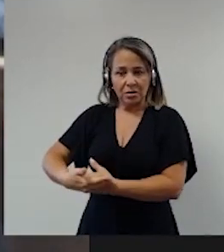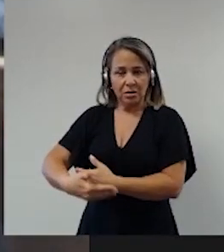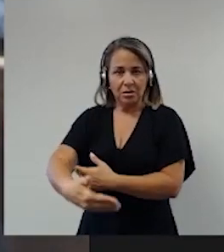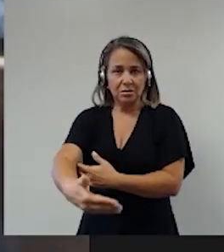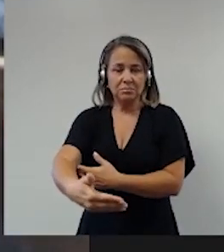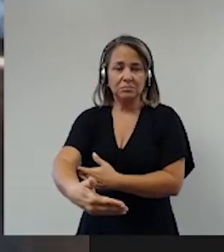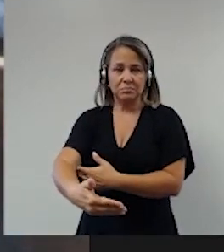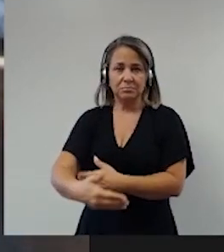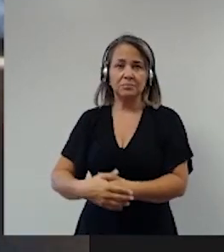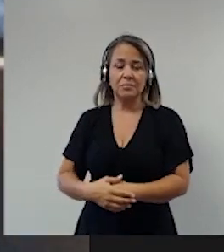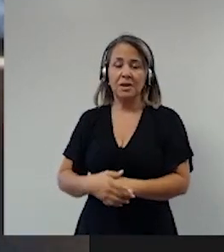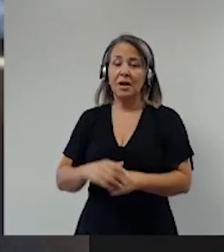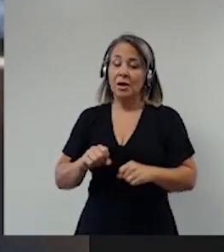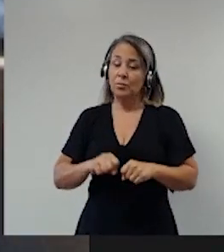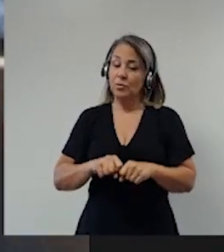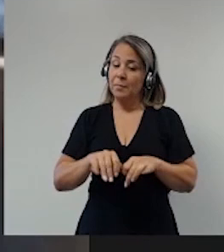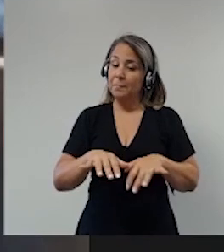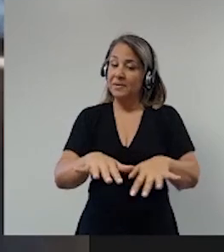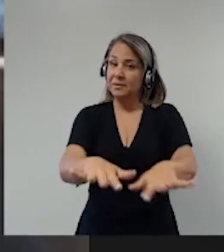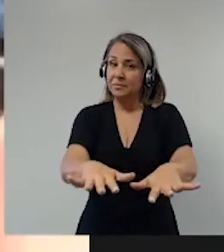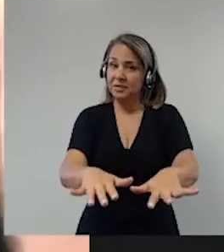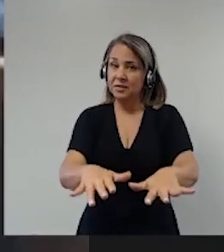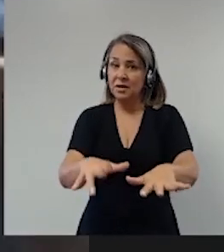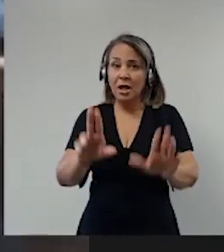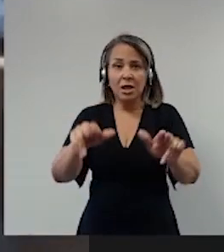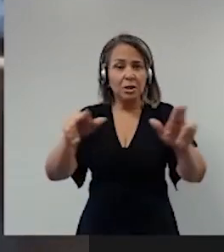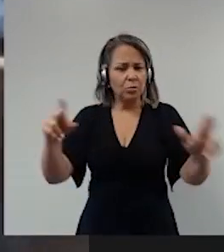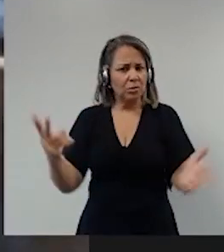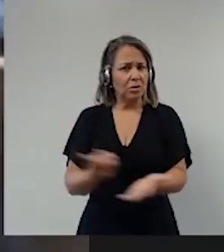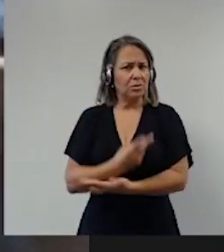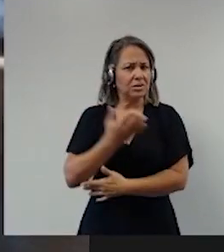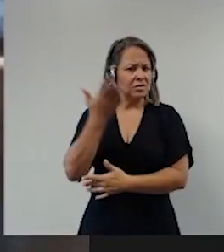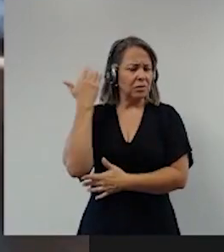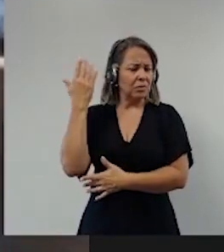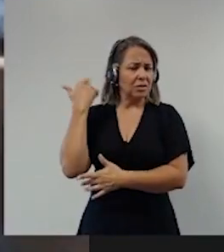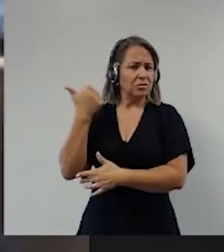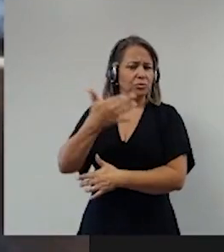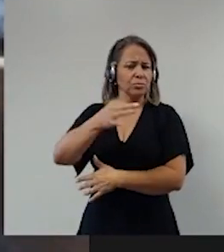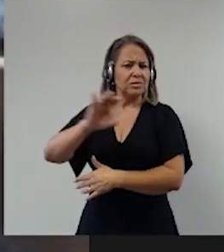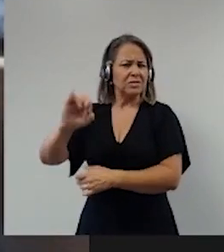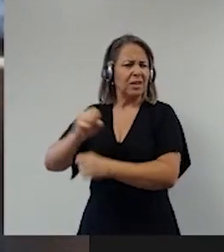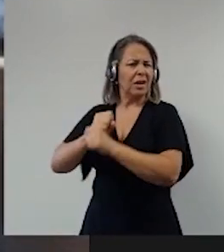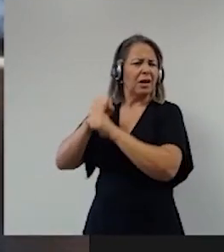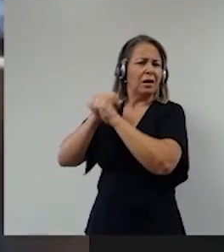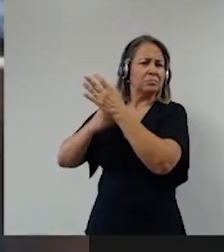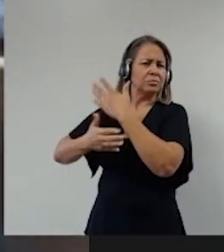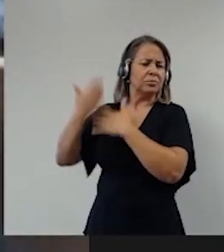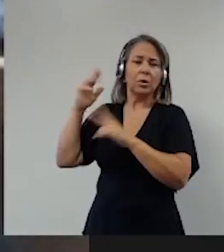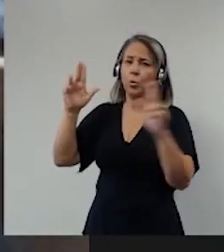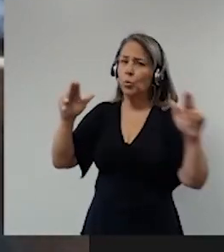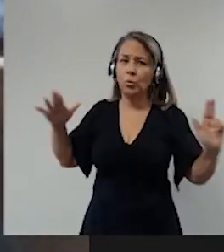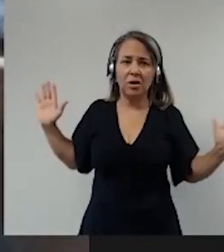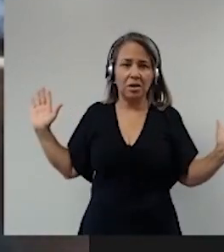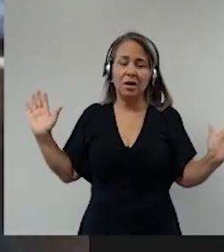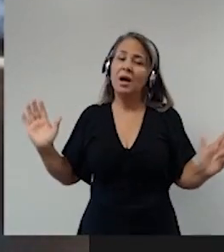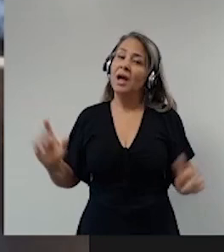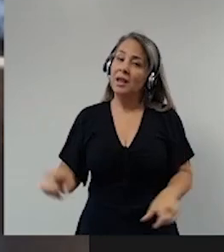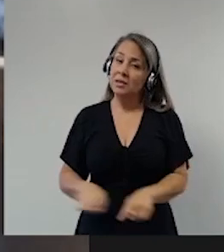uma pandemia nunca vista antes nos últimos 100 anos e com, talvez, a